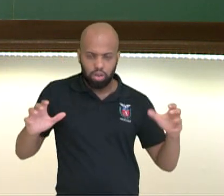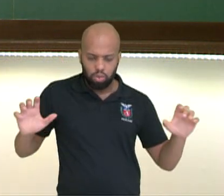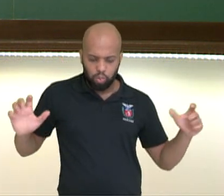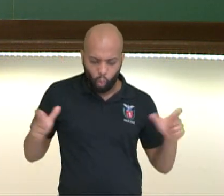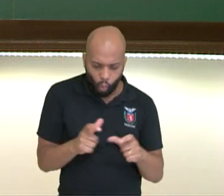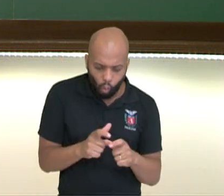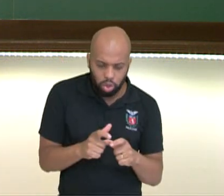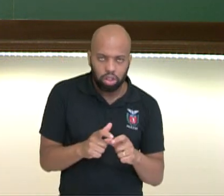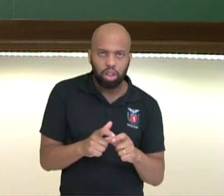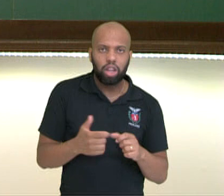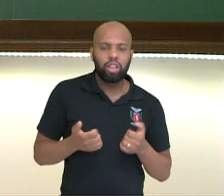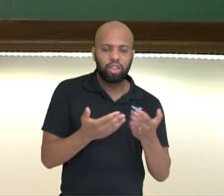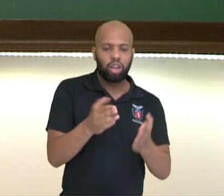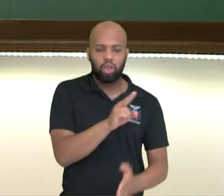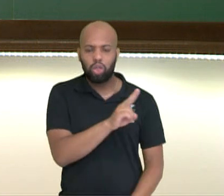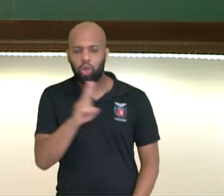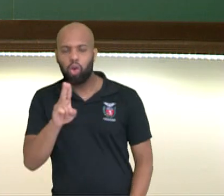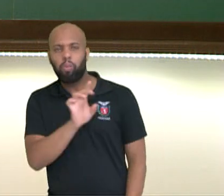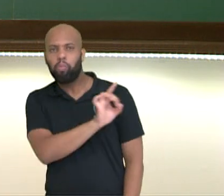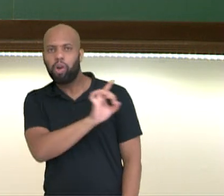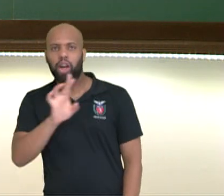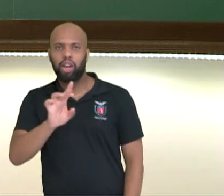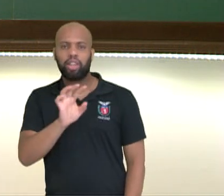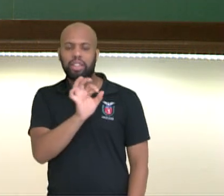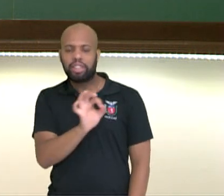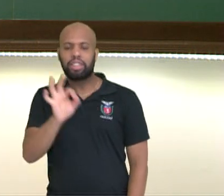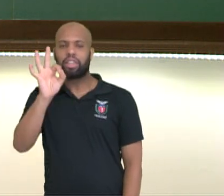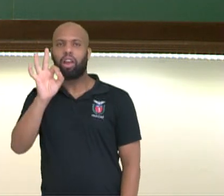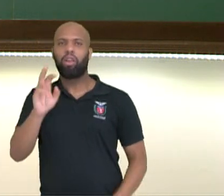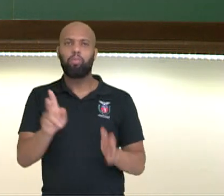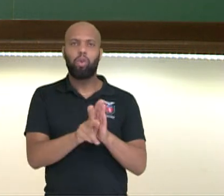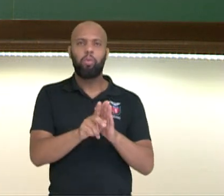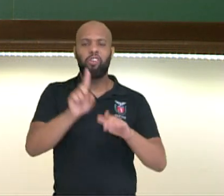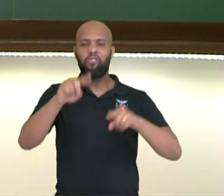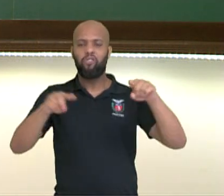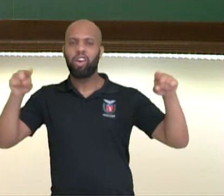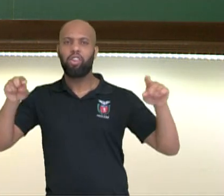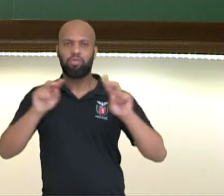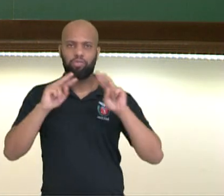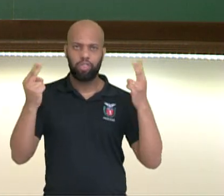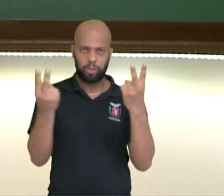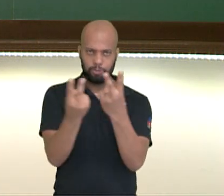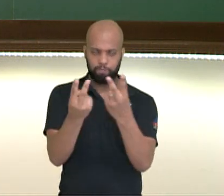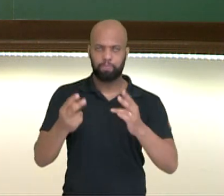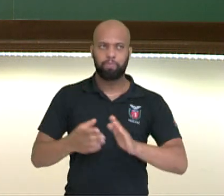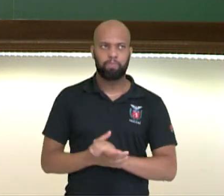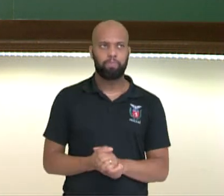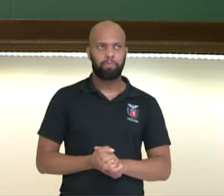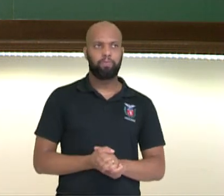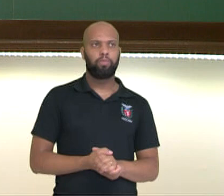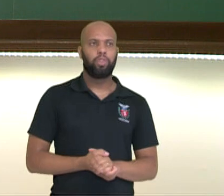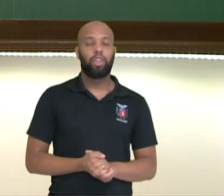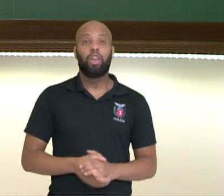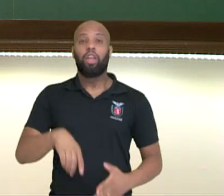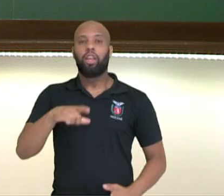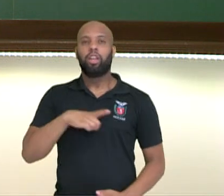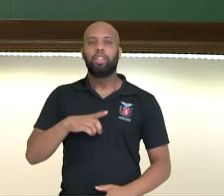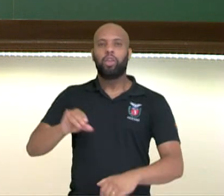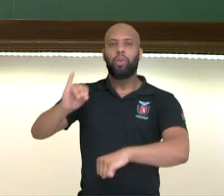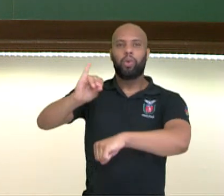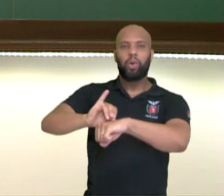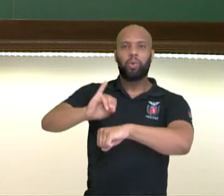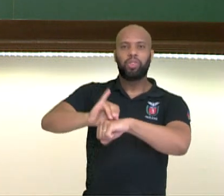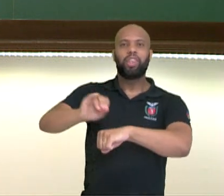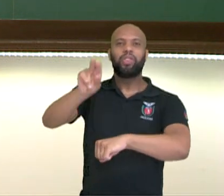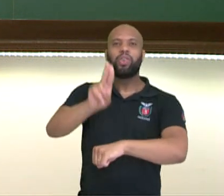térmica para cada grau de variação de volume, ok? Bom, um dos instrumentos usados no